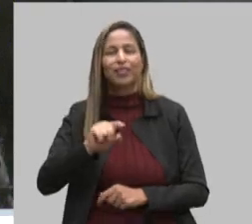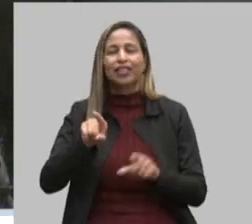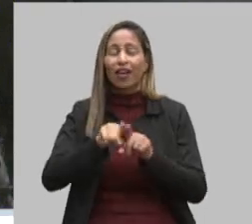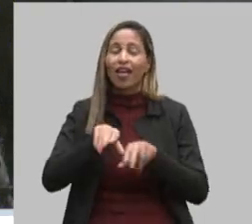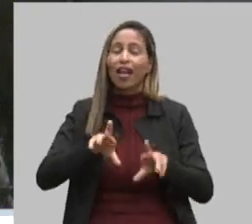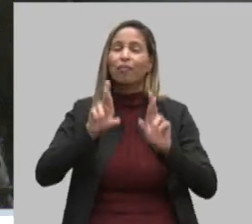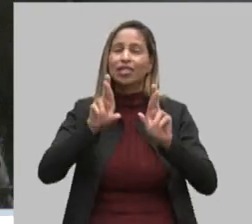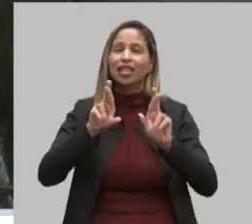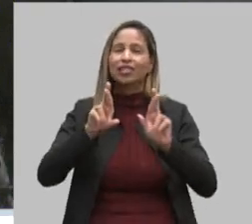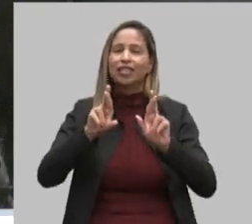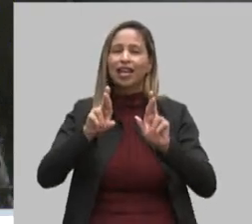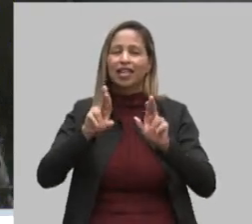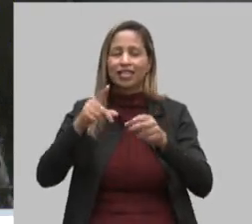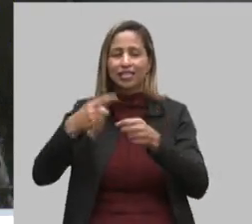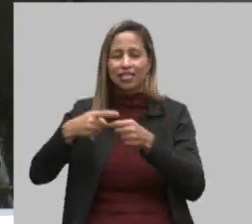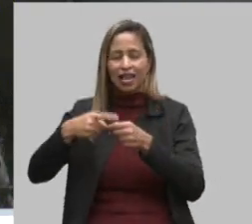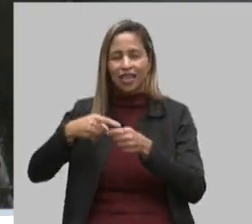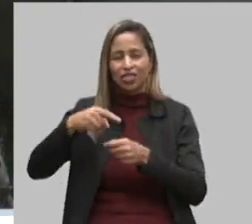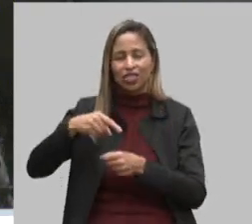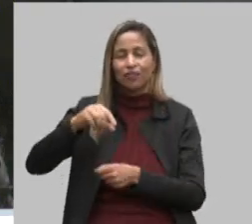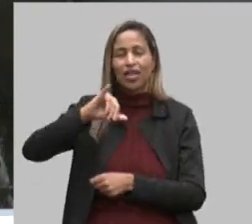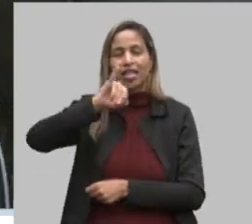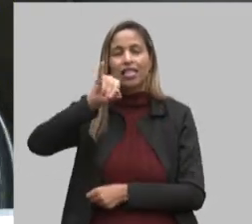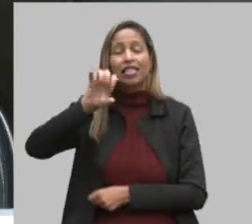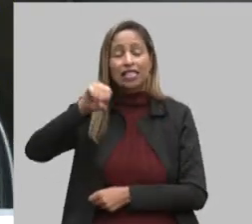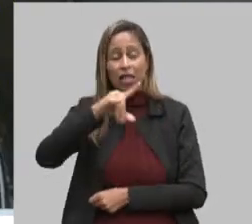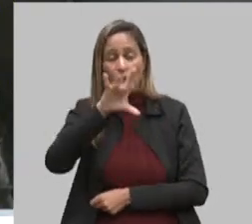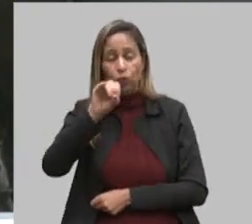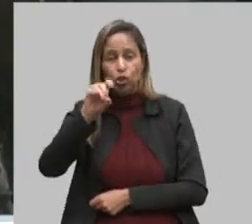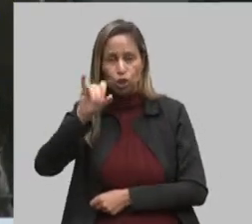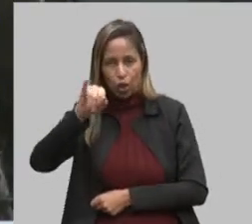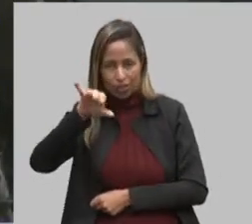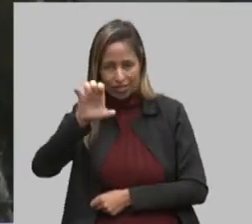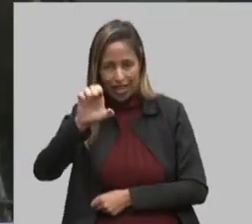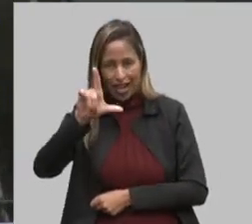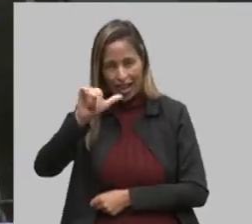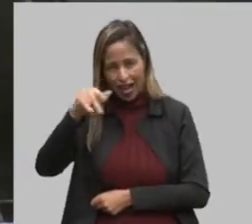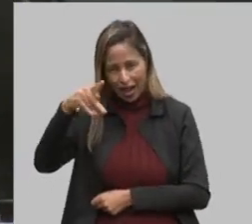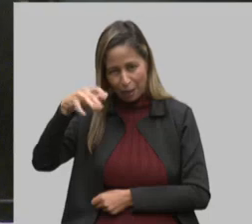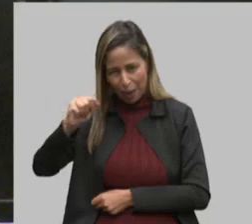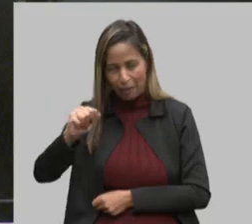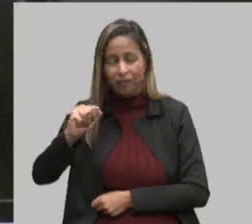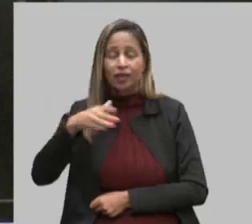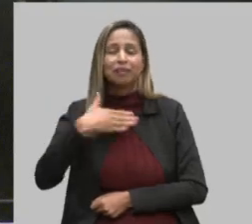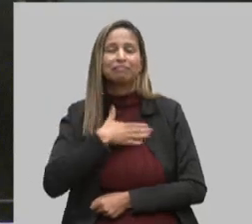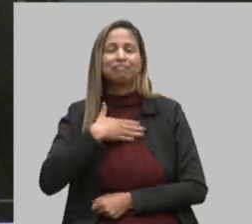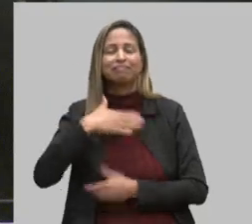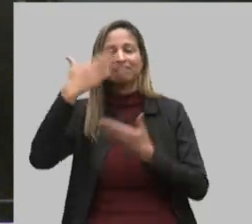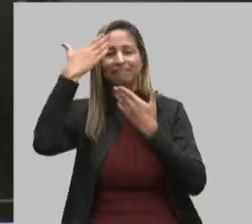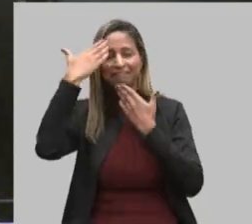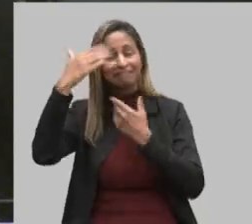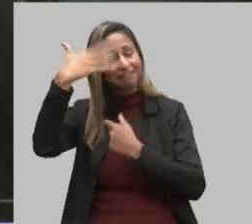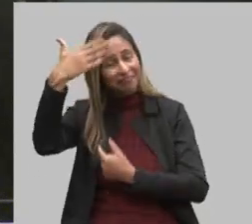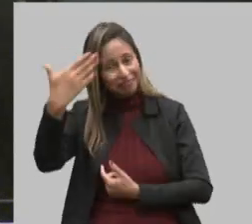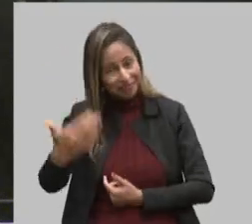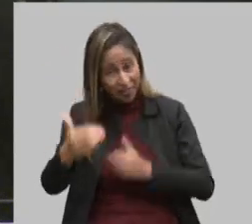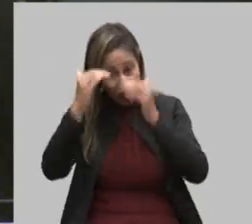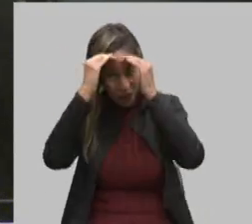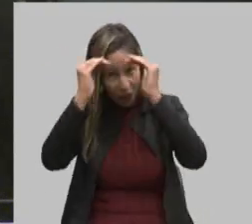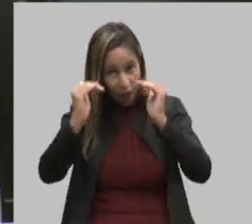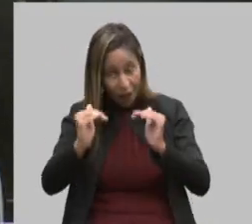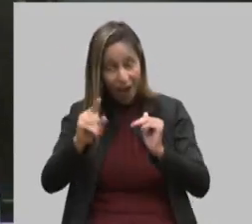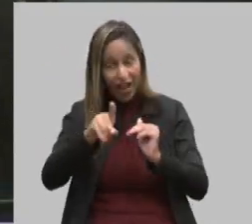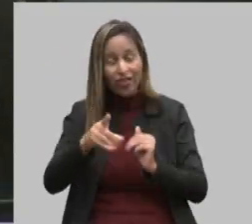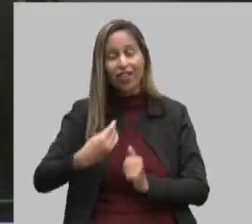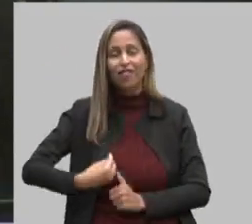a cidade São José da lá antes de qualquer coisa eu gostaria de expressar a minha gratidão e a minha honra por estar aqui vivenciando